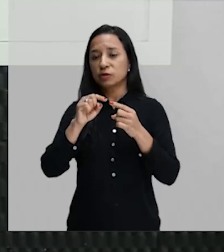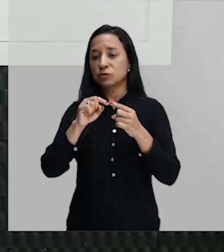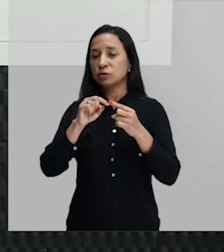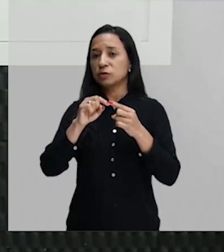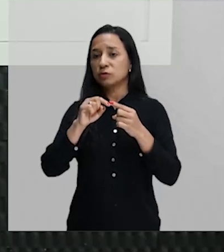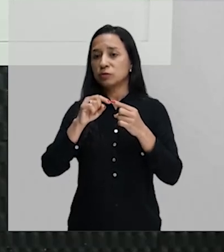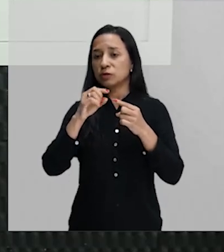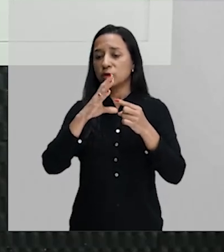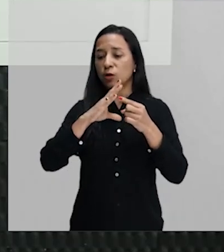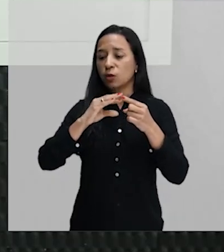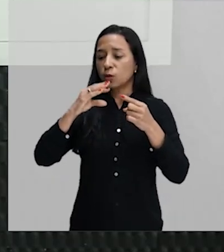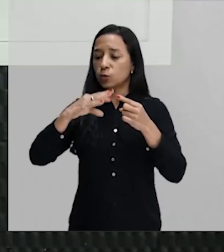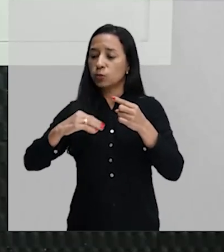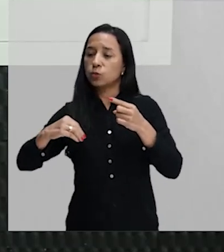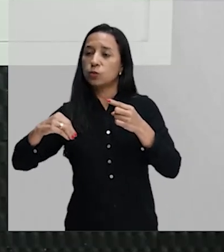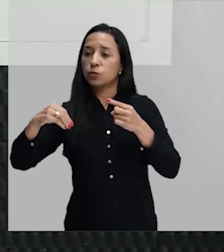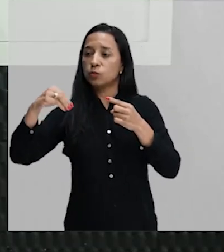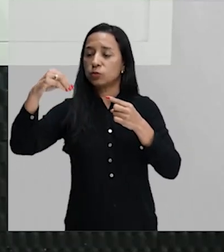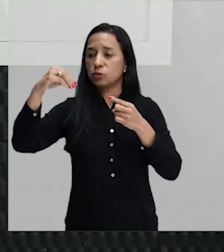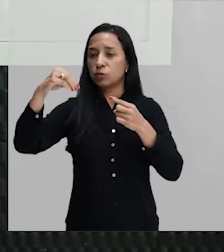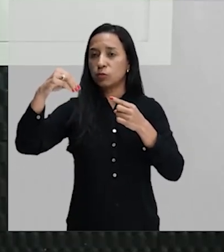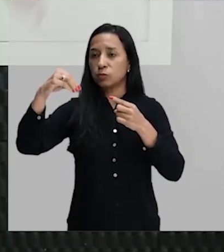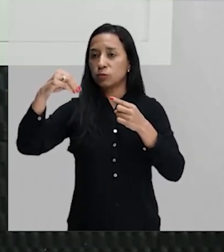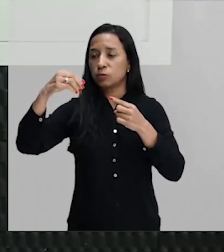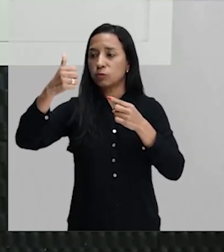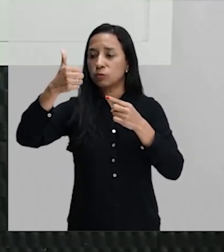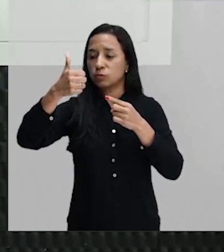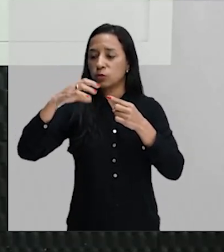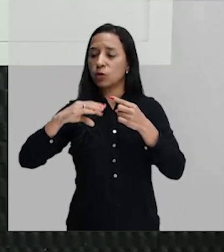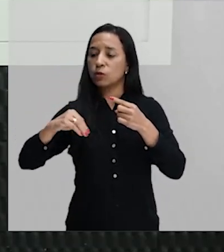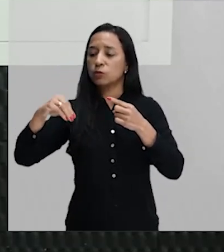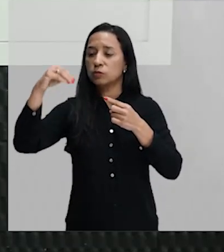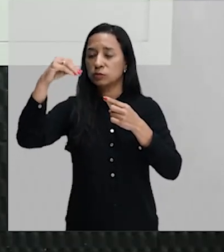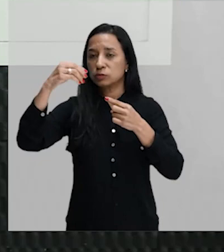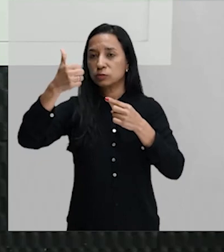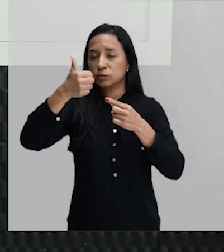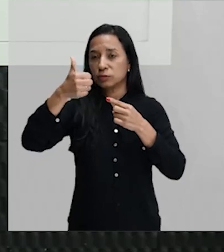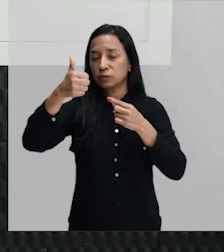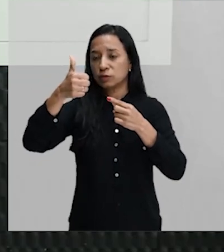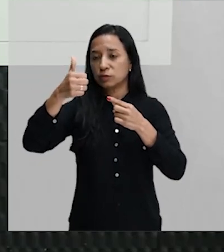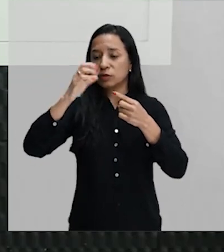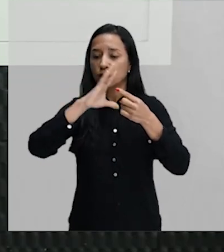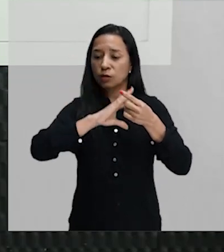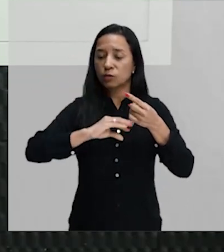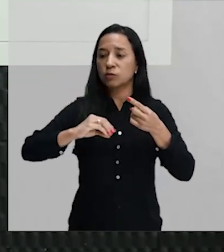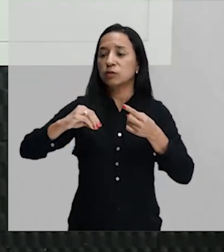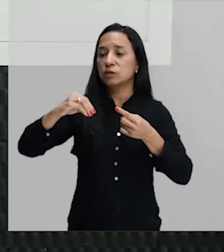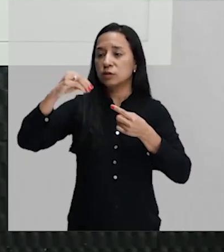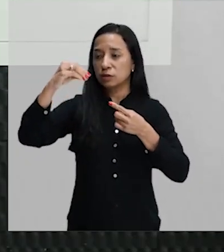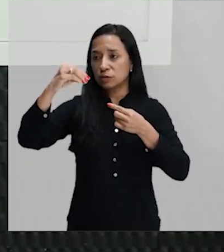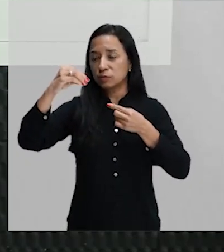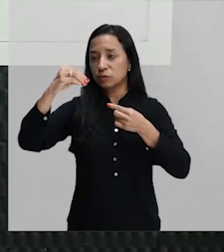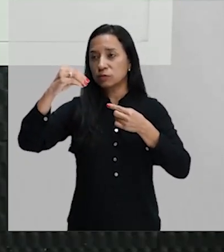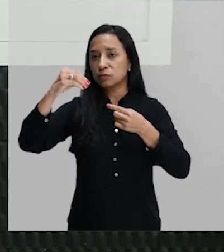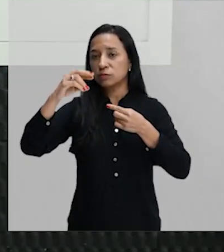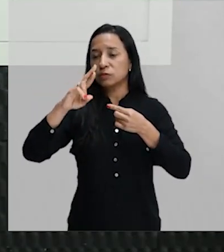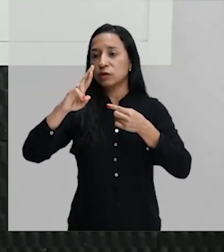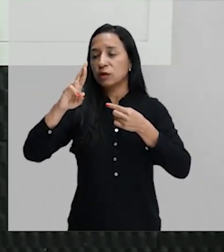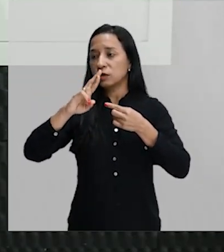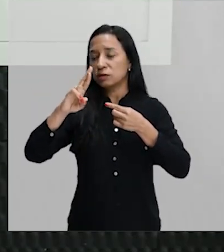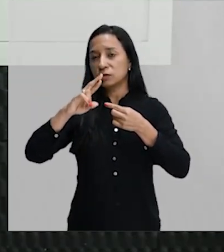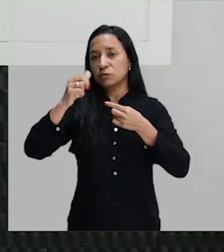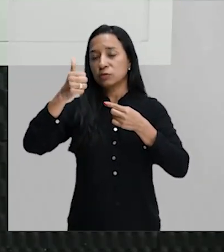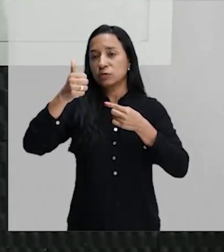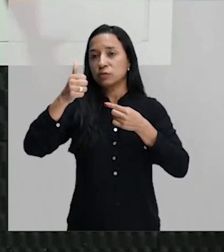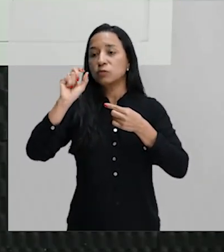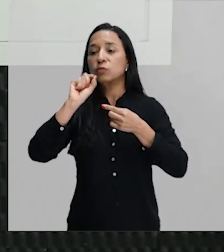segundo quadrante e estou relacionando com o do primeiro. Estou trazendo o arco lá do terceiro quadrante e estou relacionando com